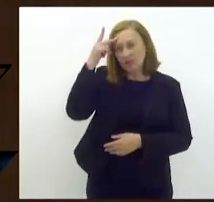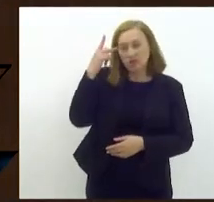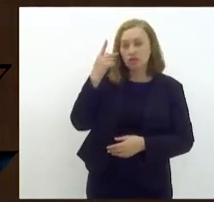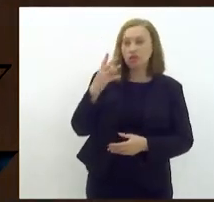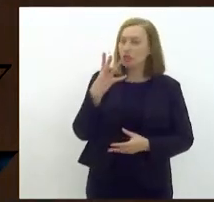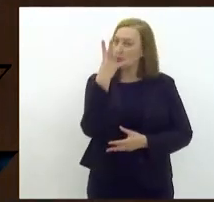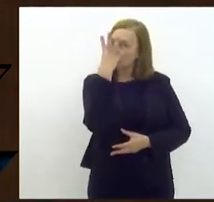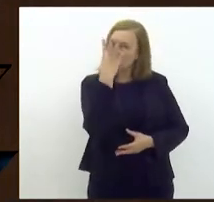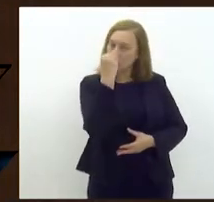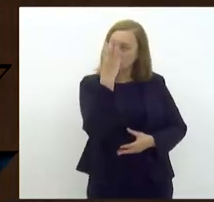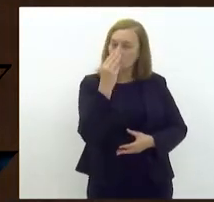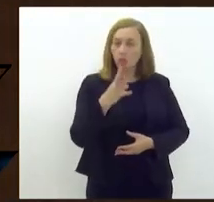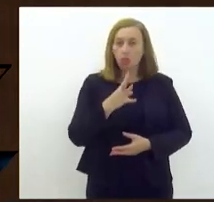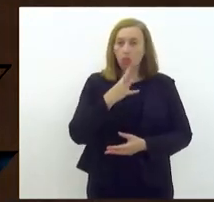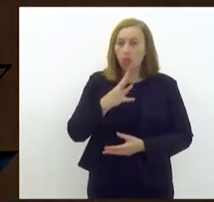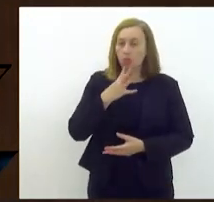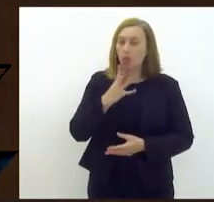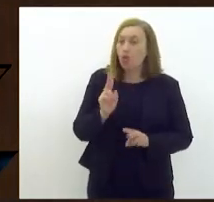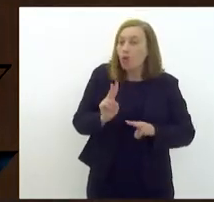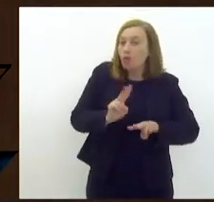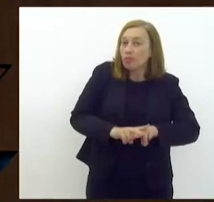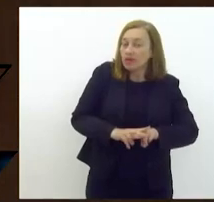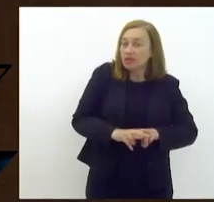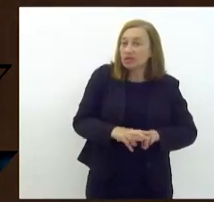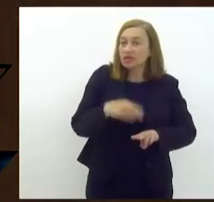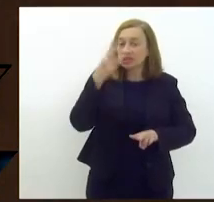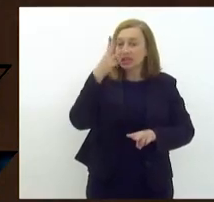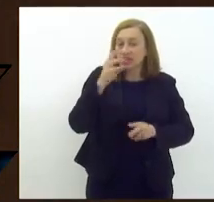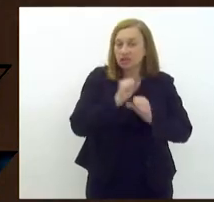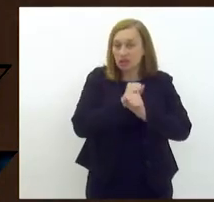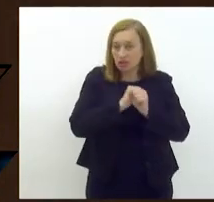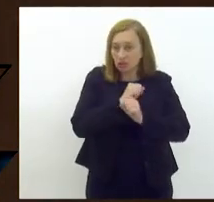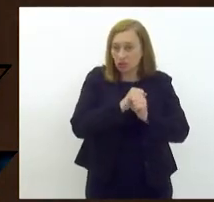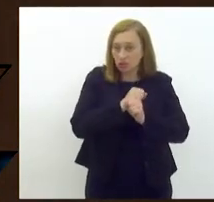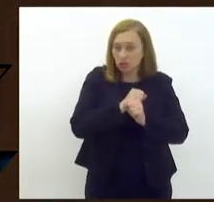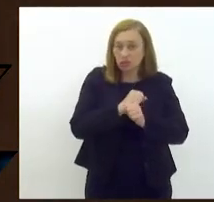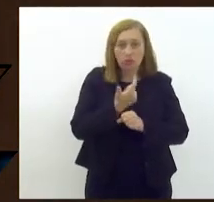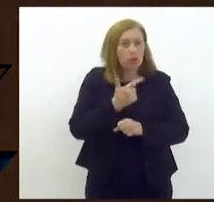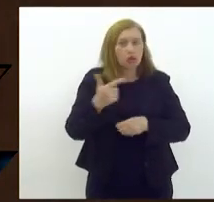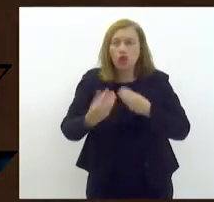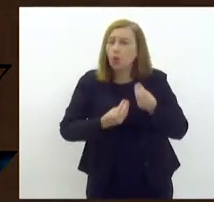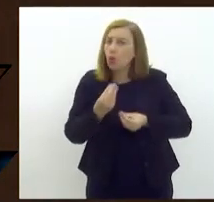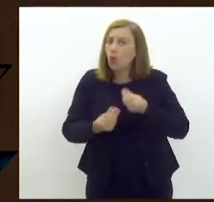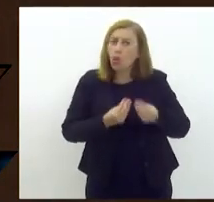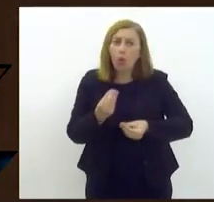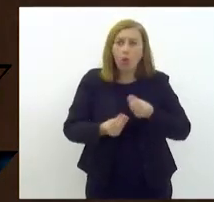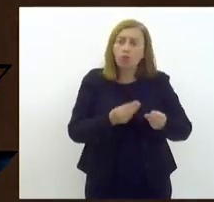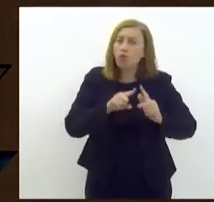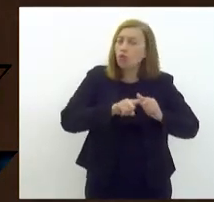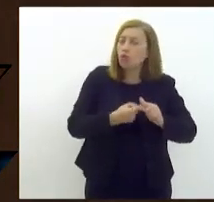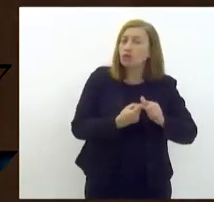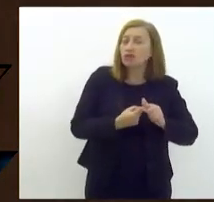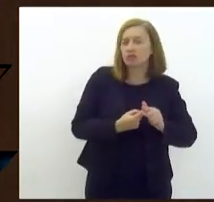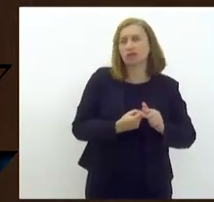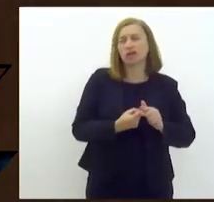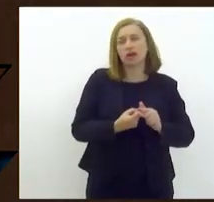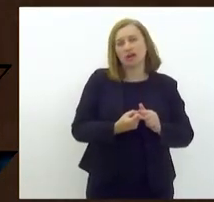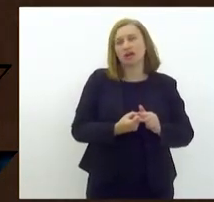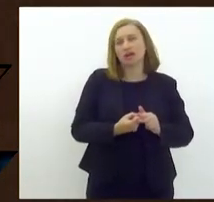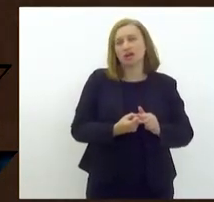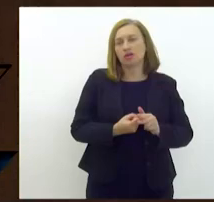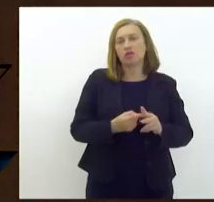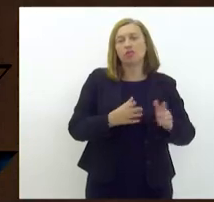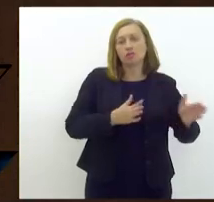pelo álbum fotográfico e que ficou presa durante três anos não tem como reparar a vida dessa pessoa a vida